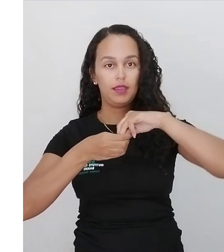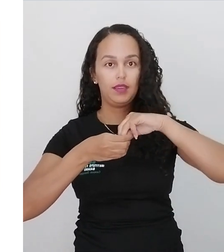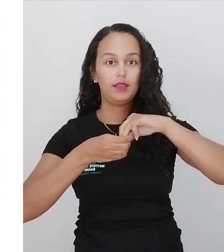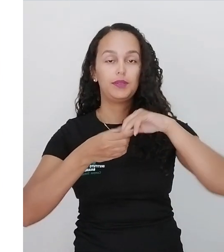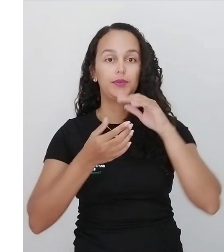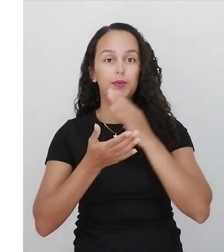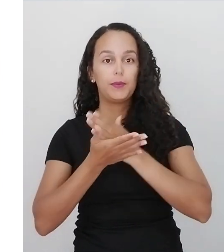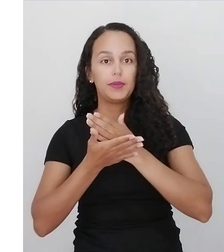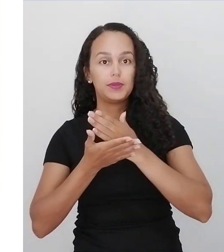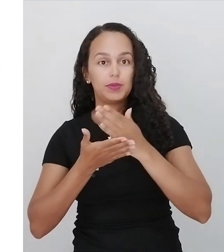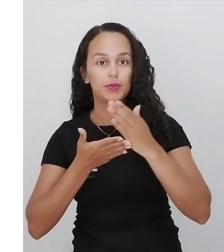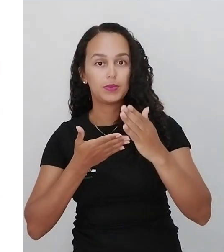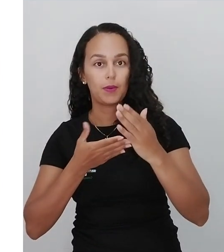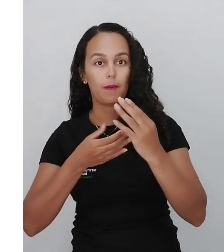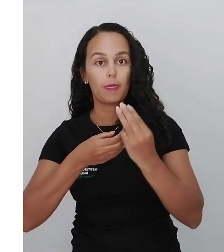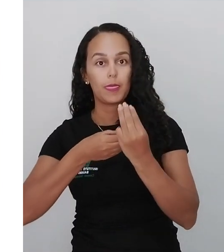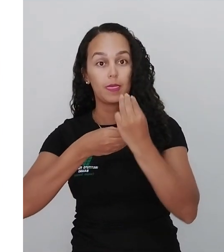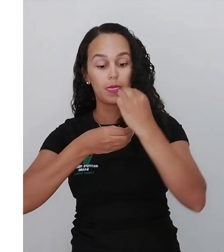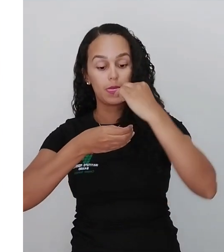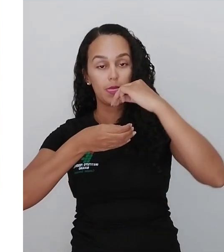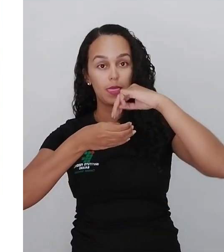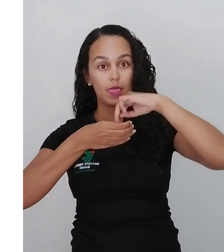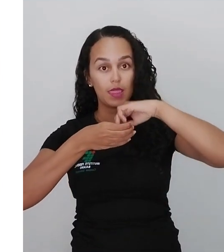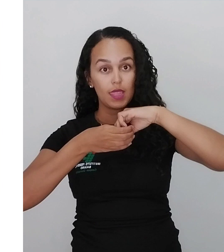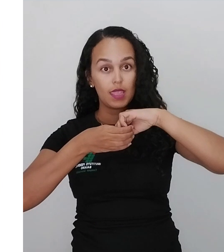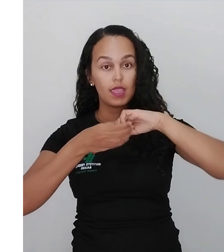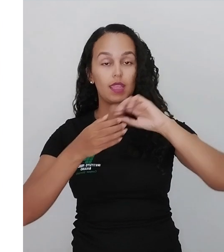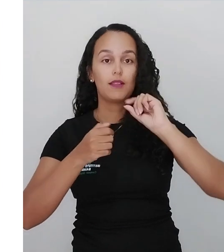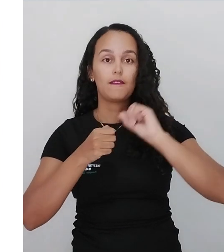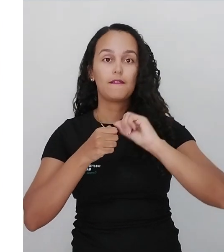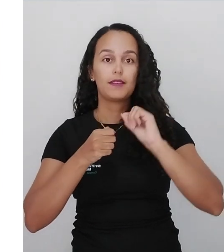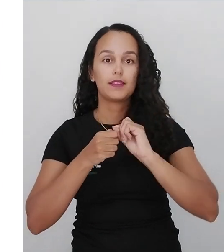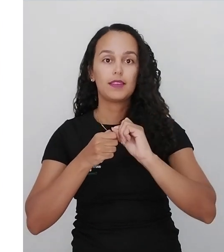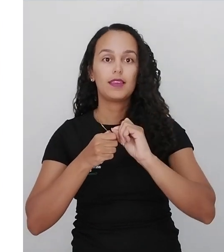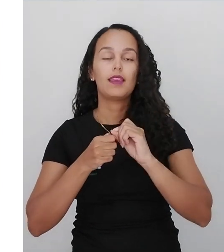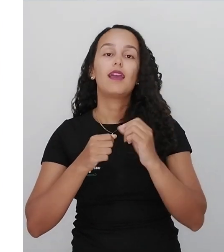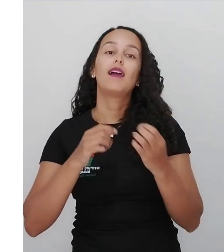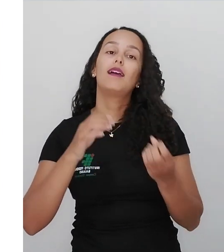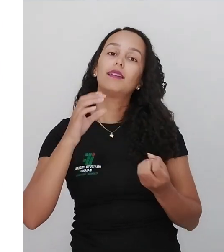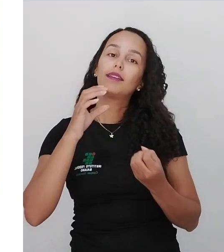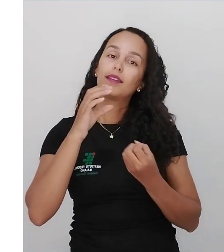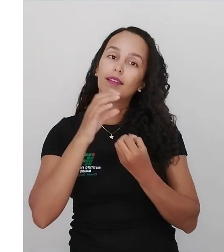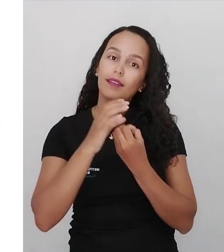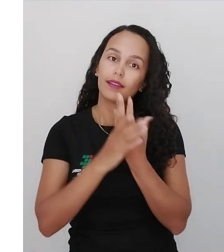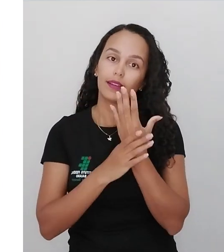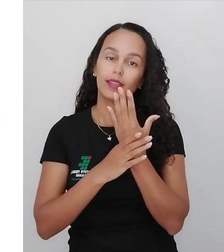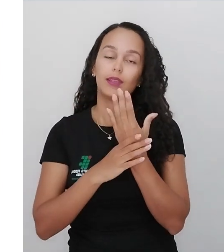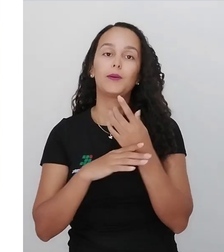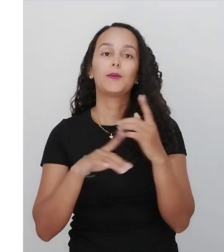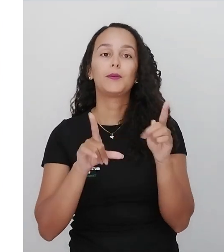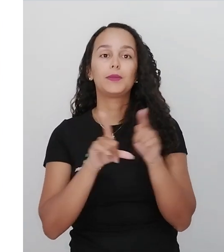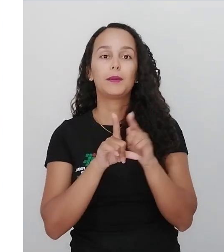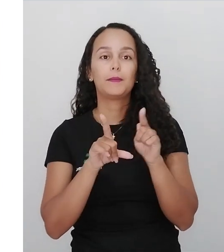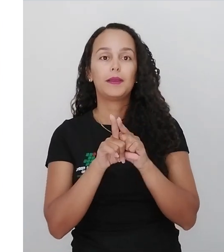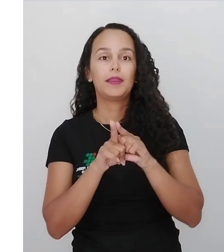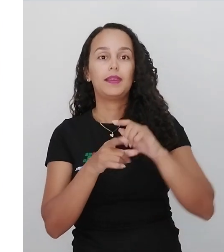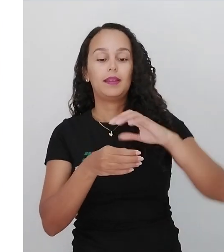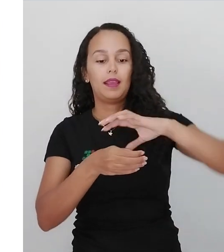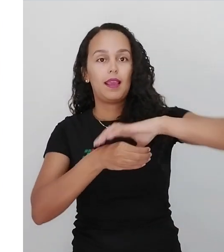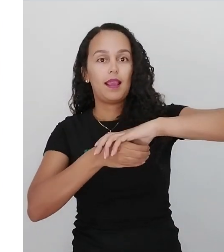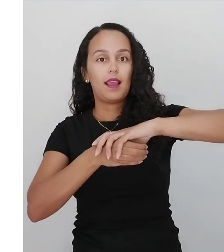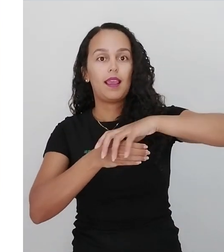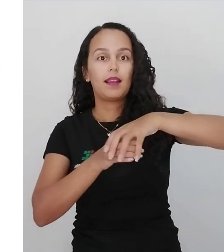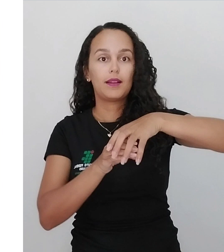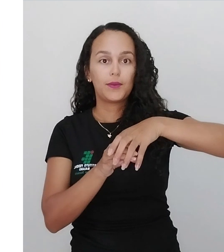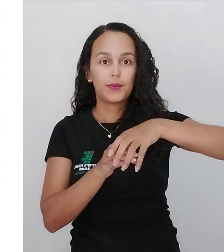carioteca, que é a membrana que reveste o núcleo, e também de outras organelas membranosas, tá? E